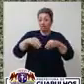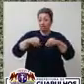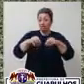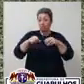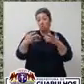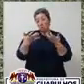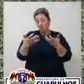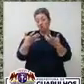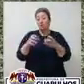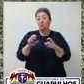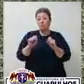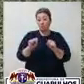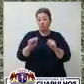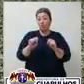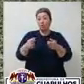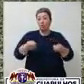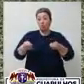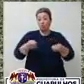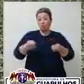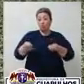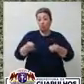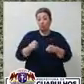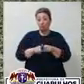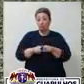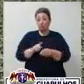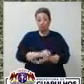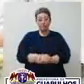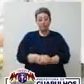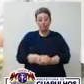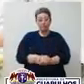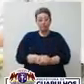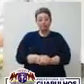Essa farinha de trigo, se vocês quiserem, também pode dar uma peneirada.